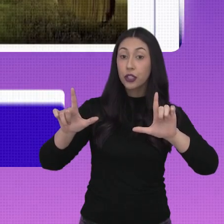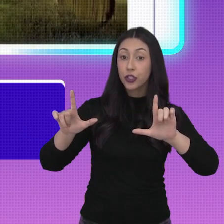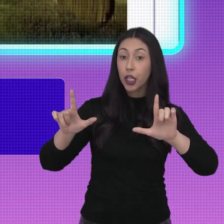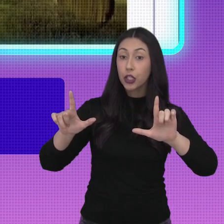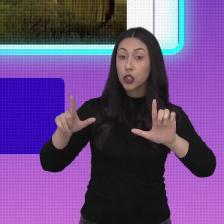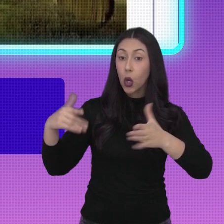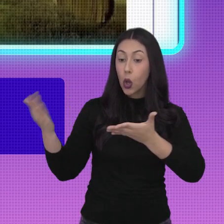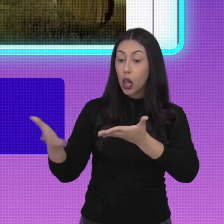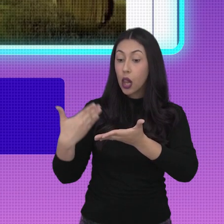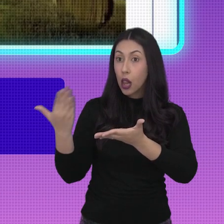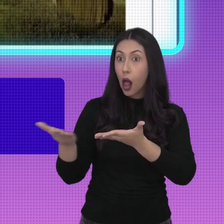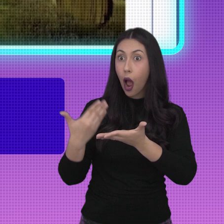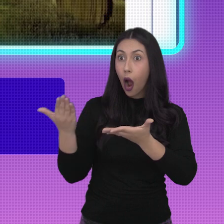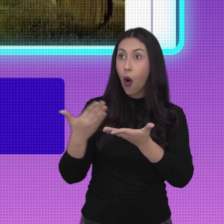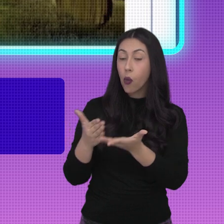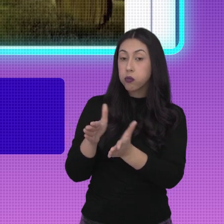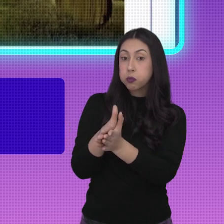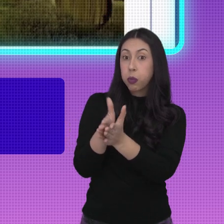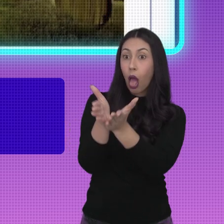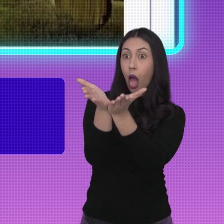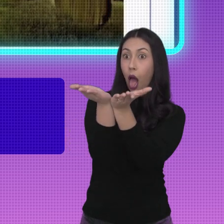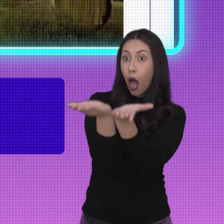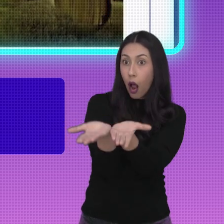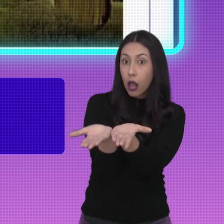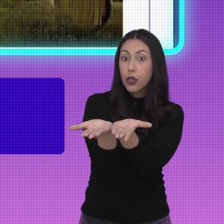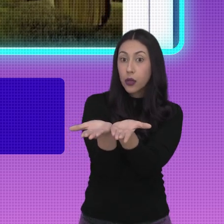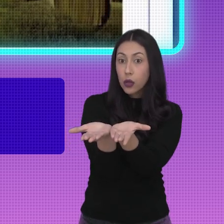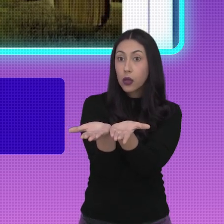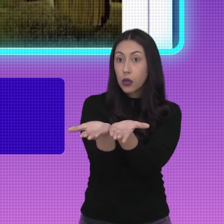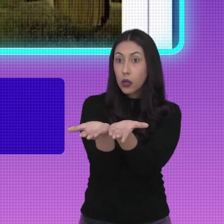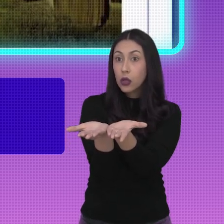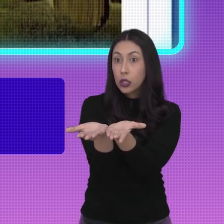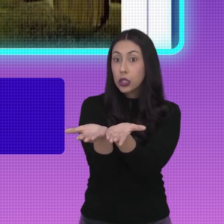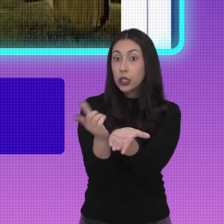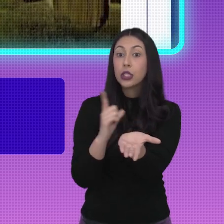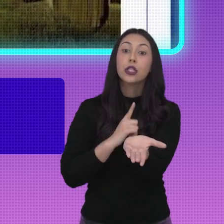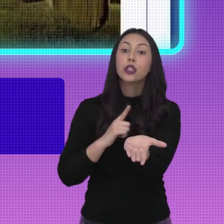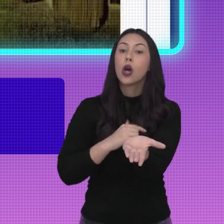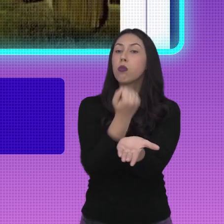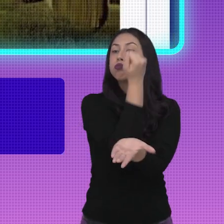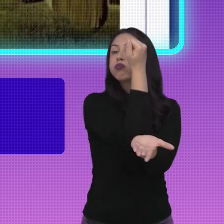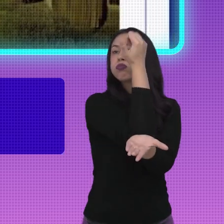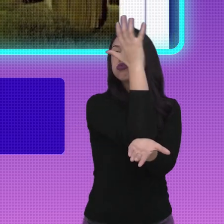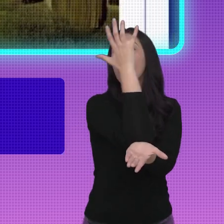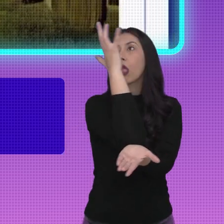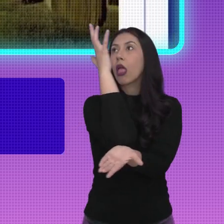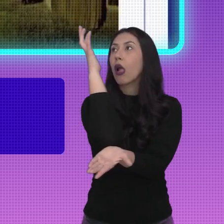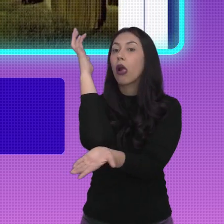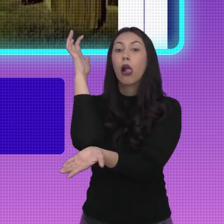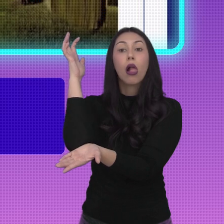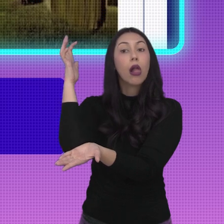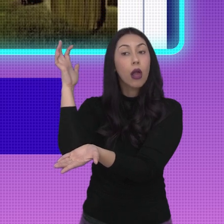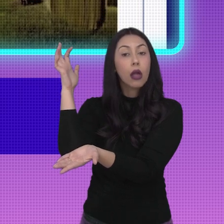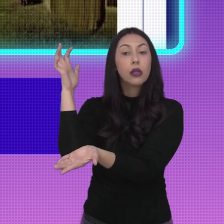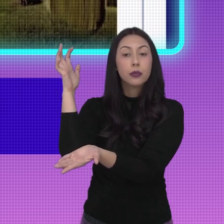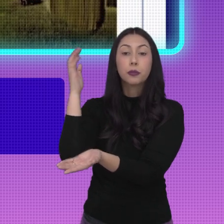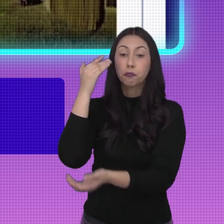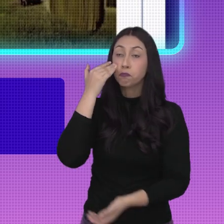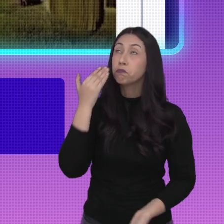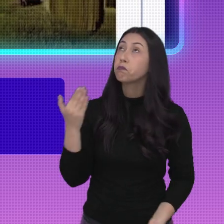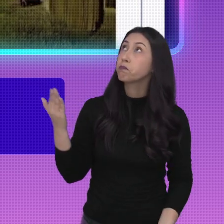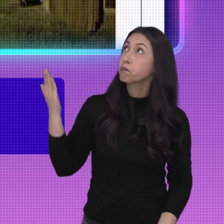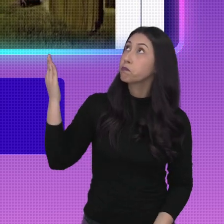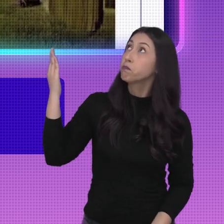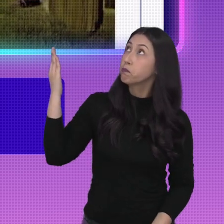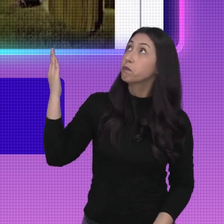uma imagem de um livro gigante aberto, que tem a imagem de um campo assim na frente, aí, né, de uma